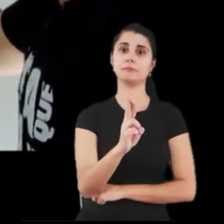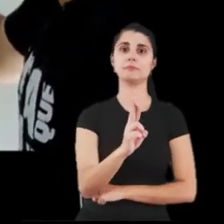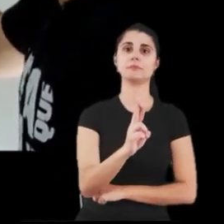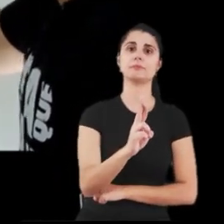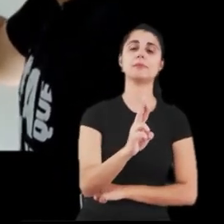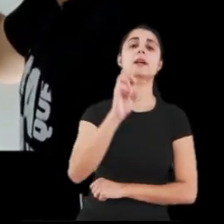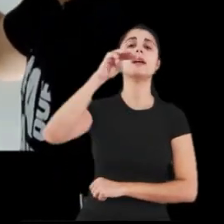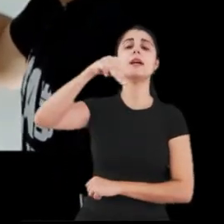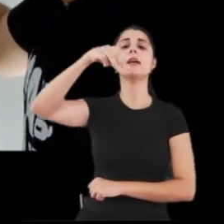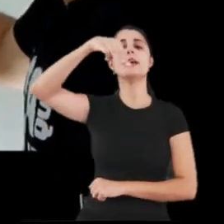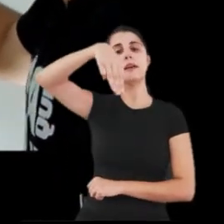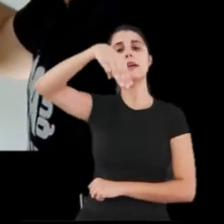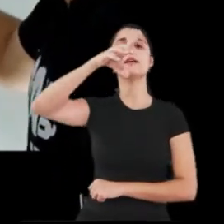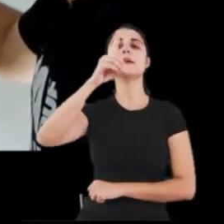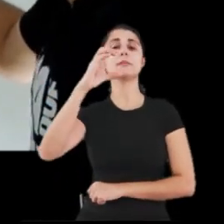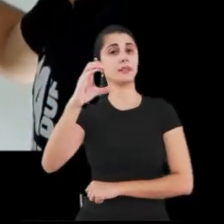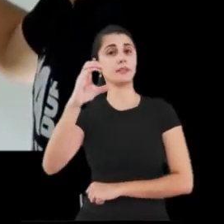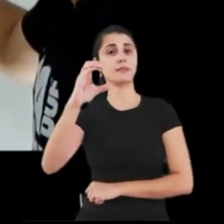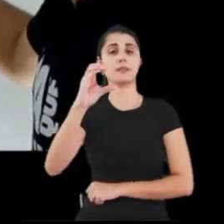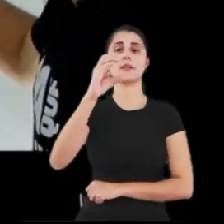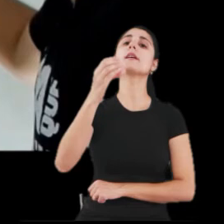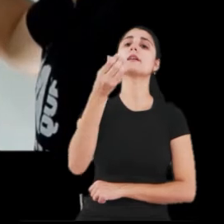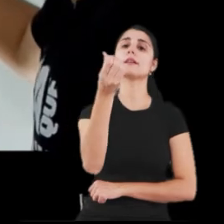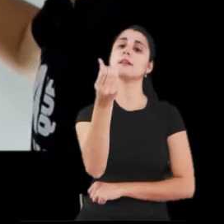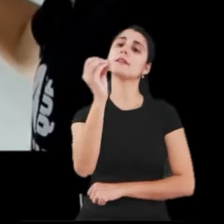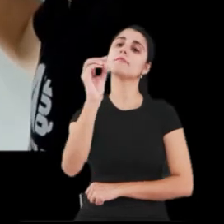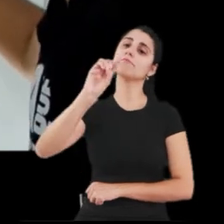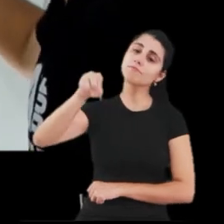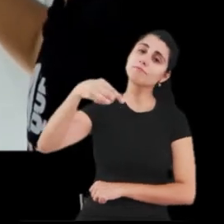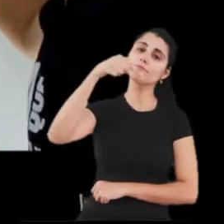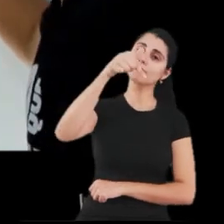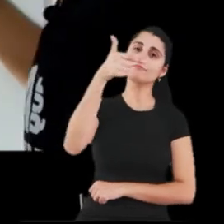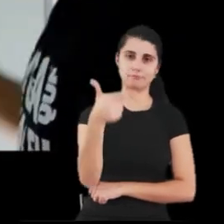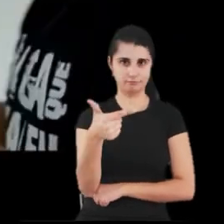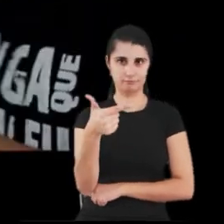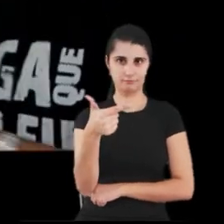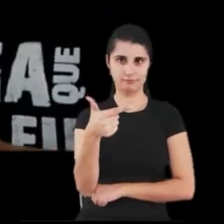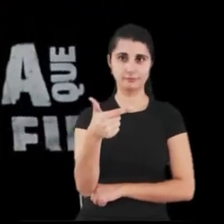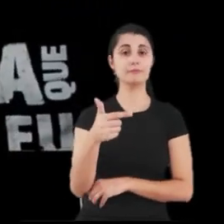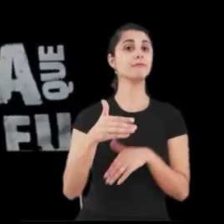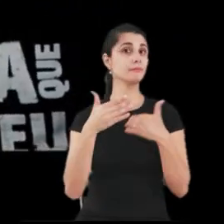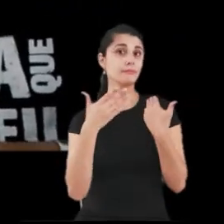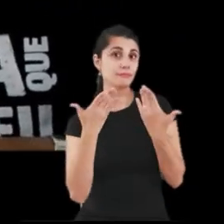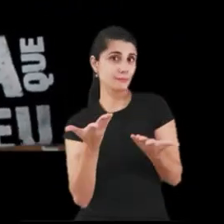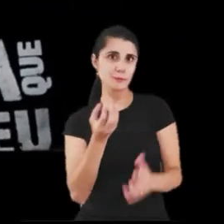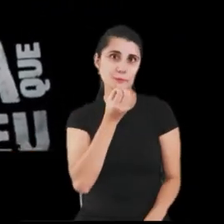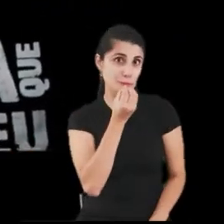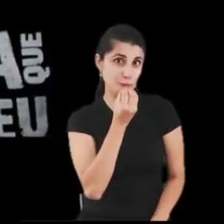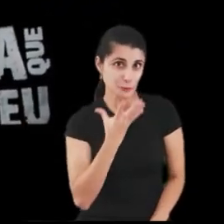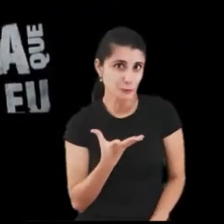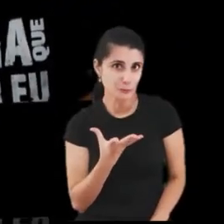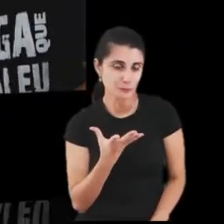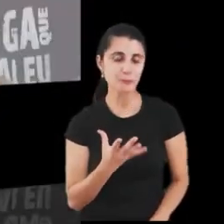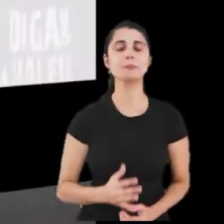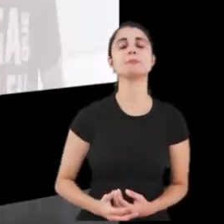o MDC de 60 e 72. Por gentileza, diga